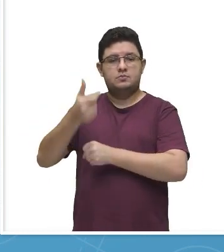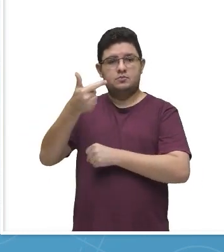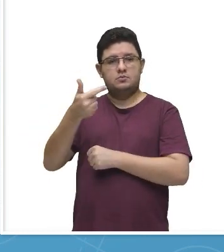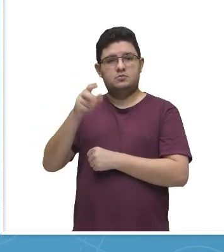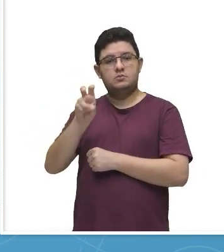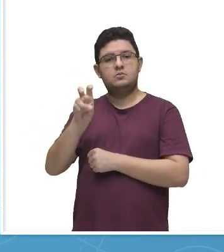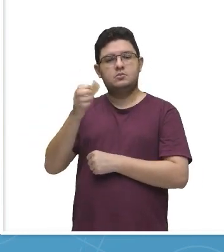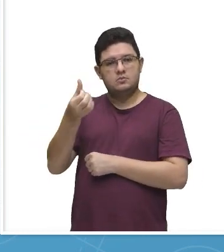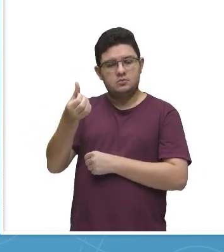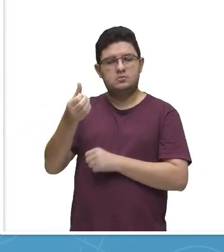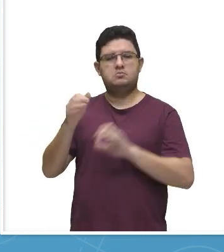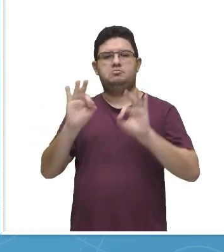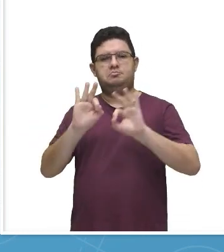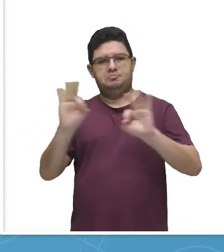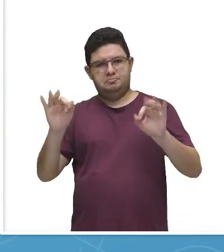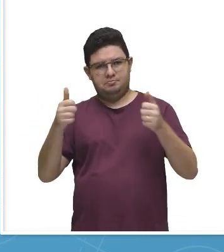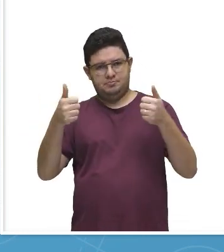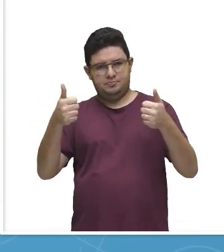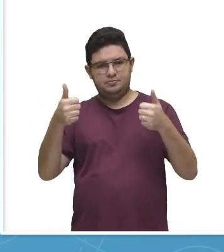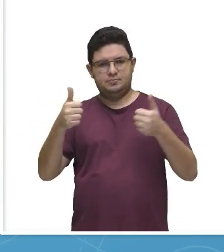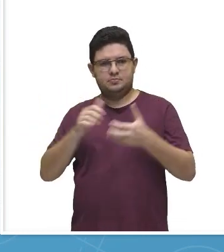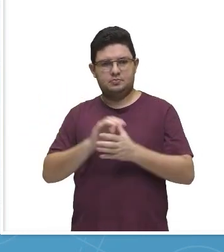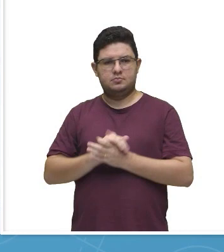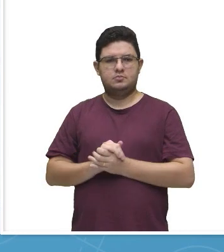256. Beleza, Maria Eduarda?